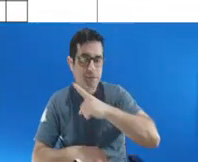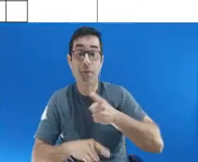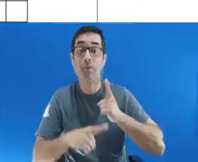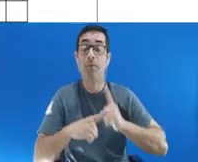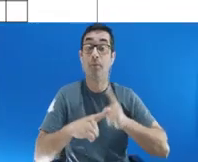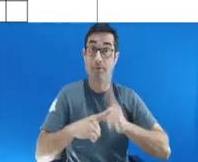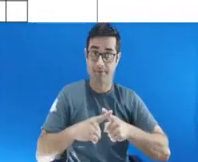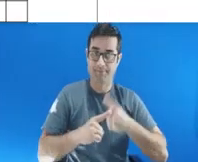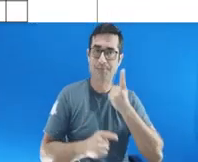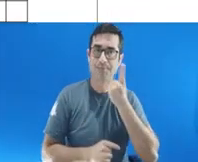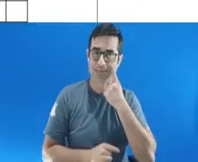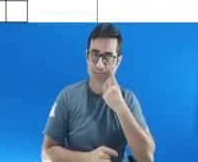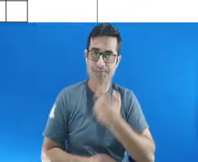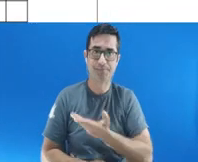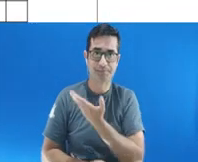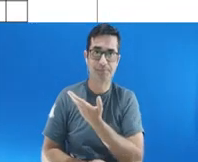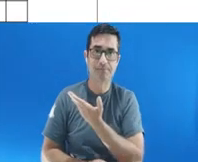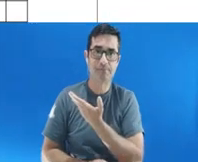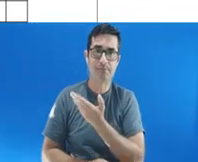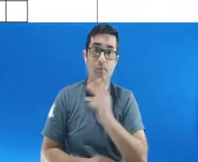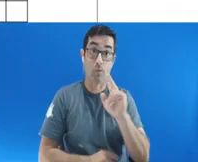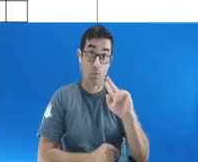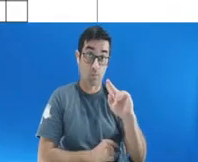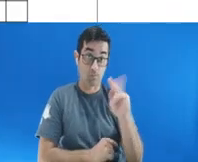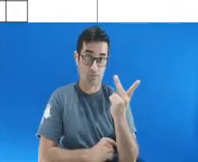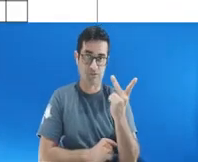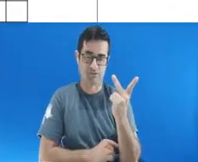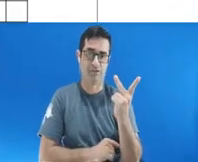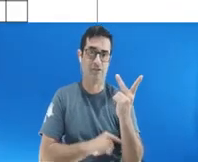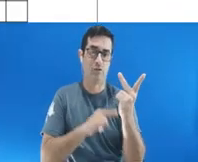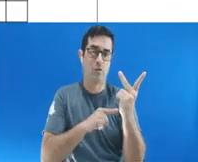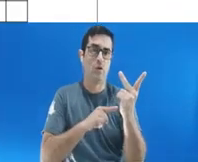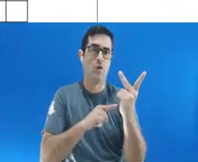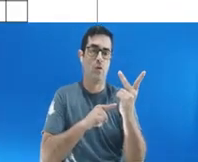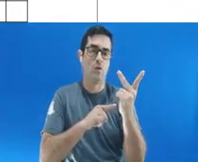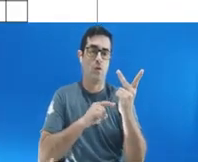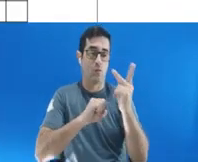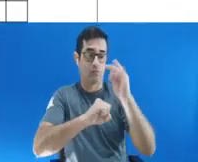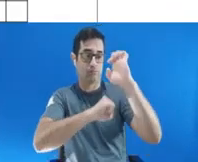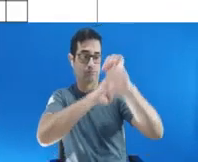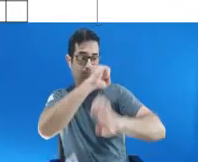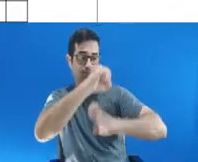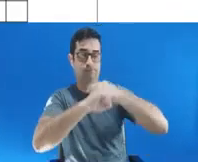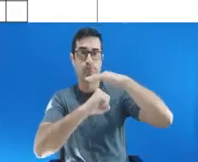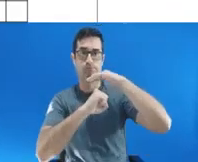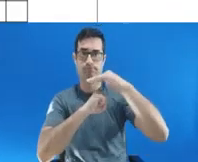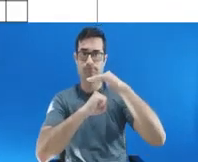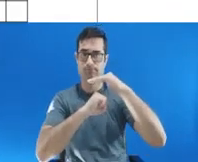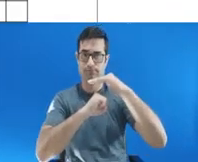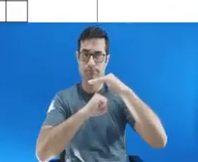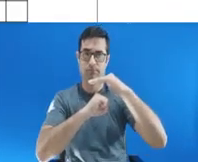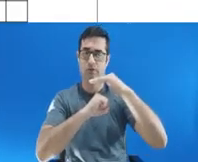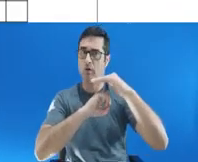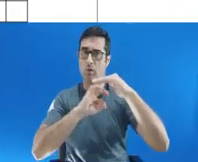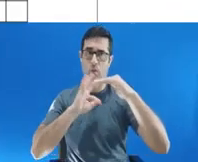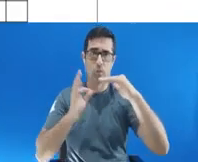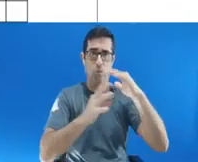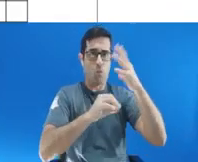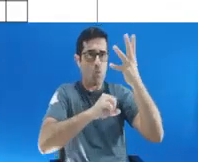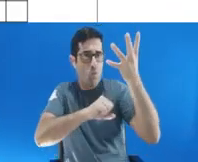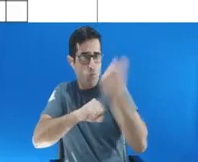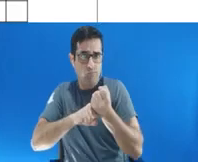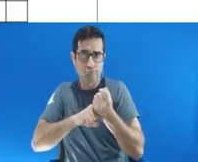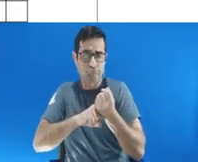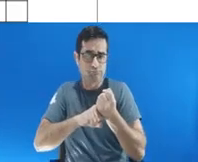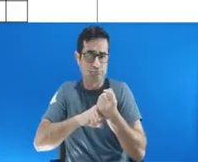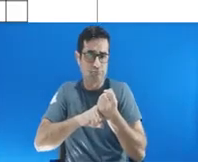o hidrogênio ele tem o elétron mais energético no primeiro nível. Ele sente toda a atração pelo núcleo. Mas